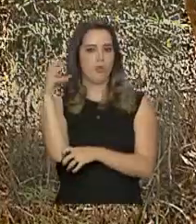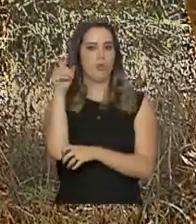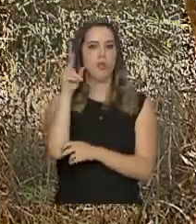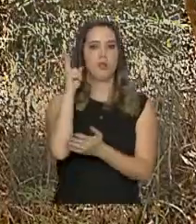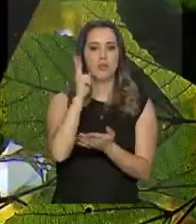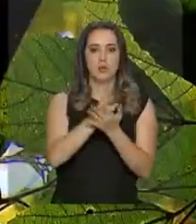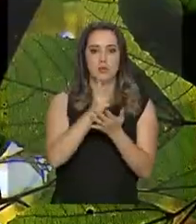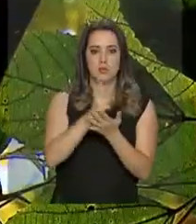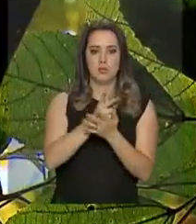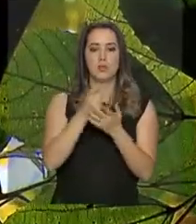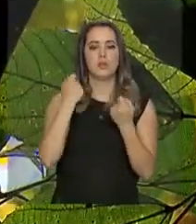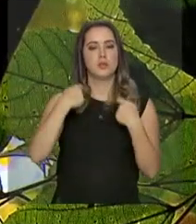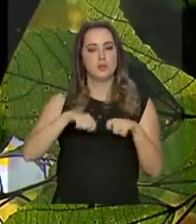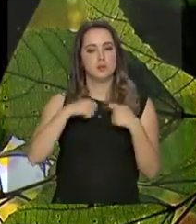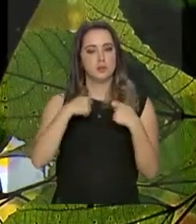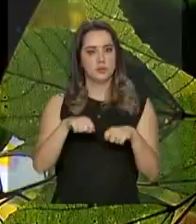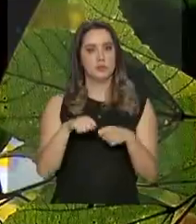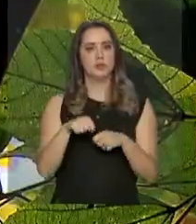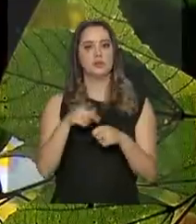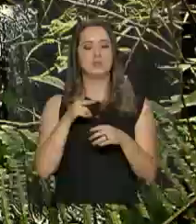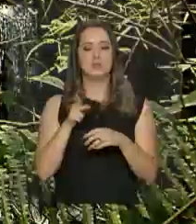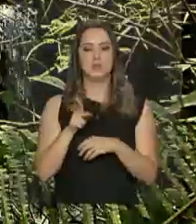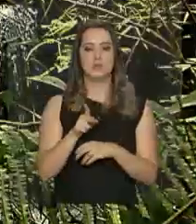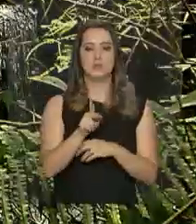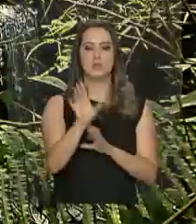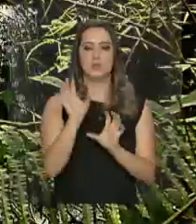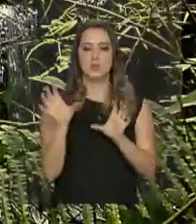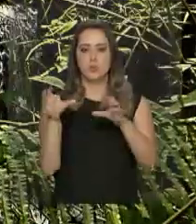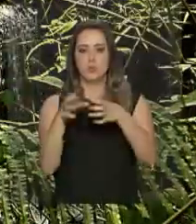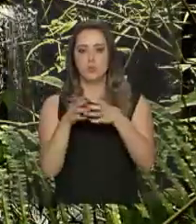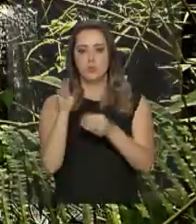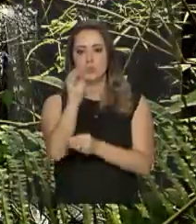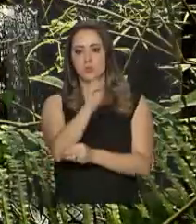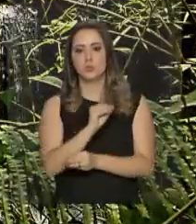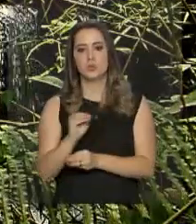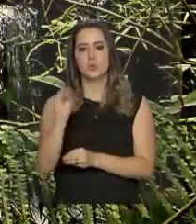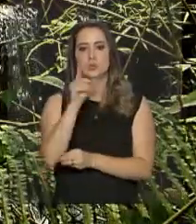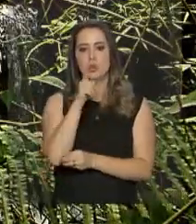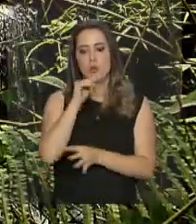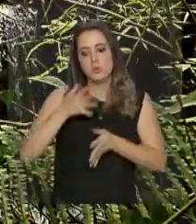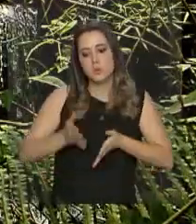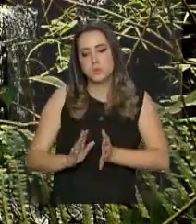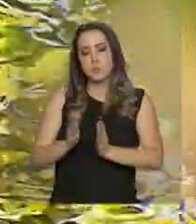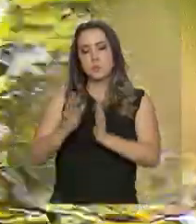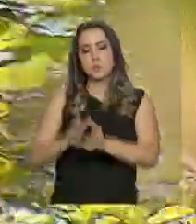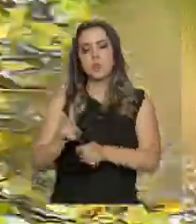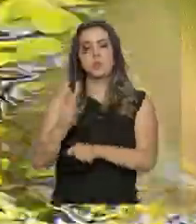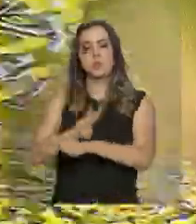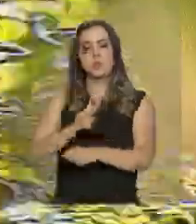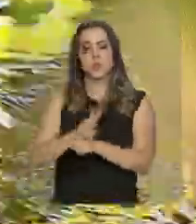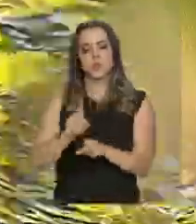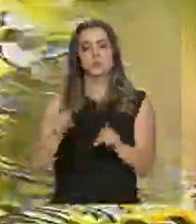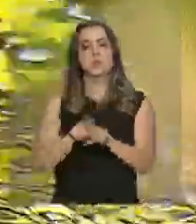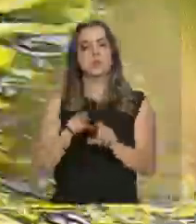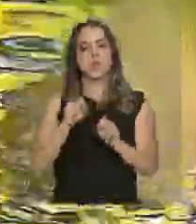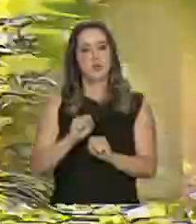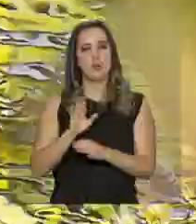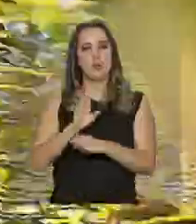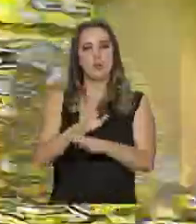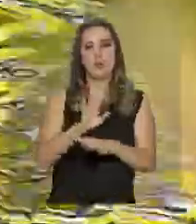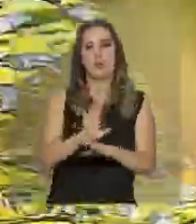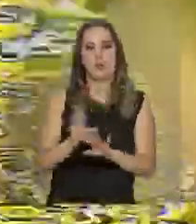obrigação do proprietário prevista em lei manter parte da propriedade e áreas de nascentes protegidas, ele também pode contar